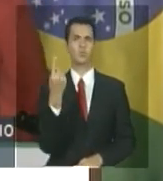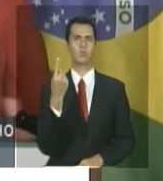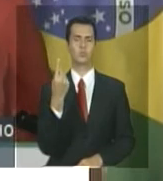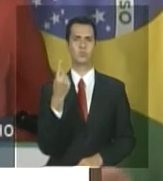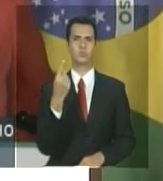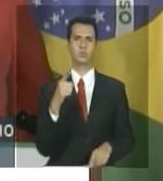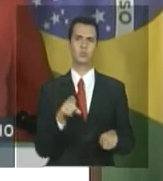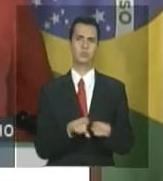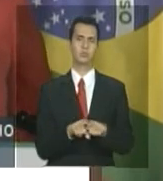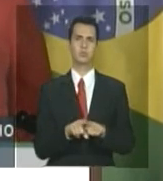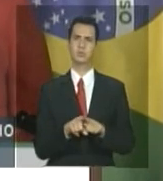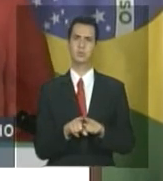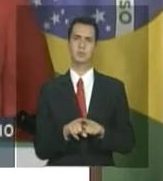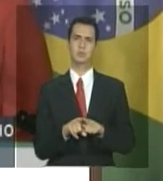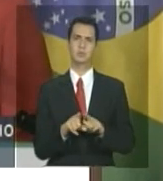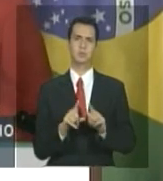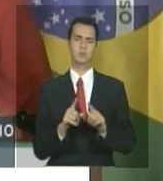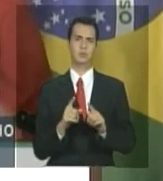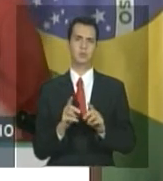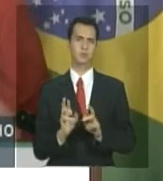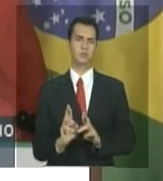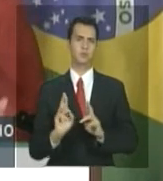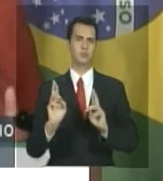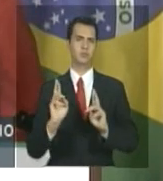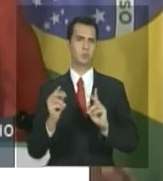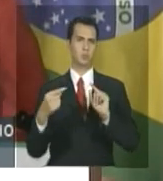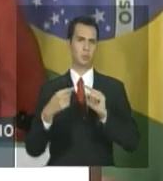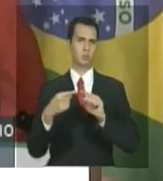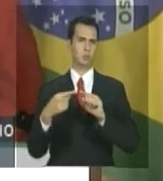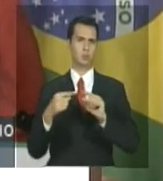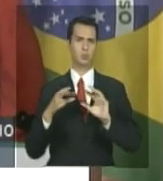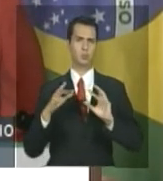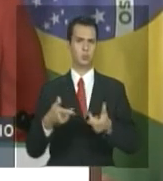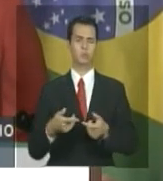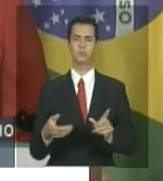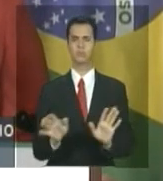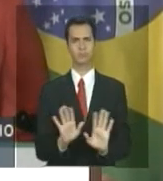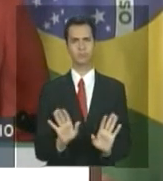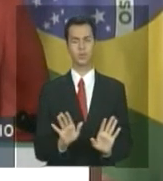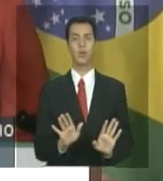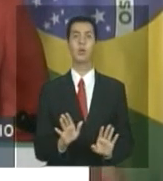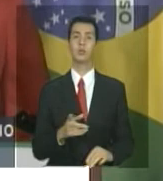países diversos, somos países com economias